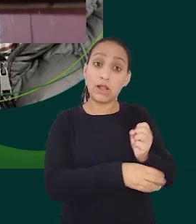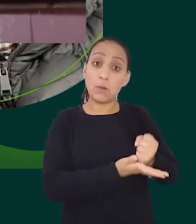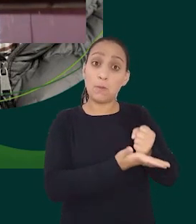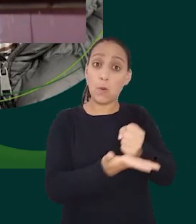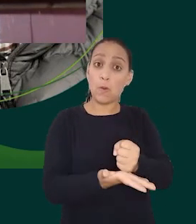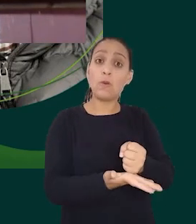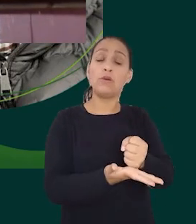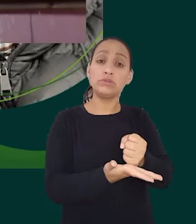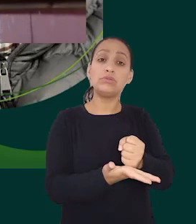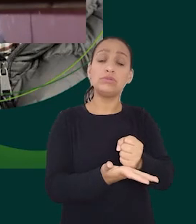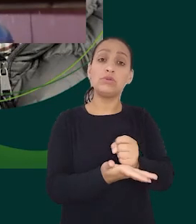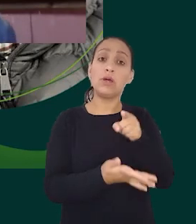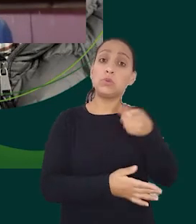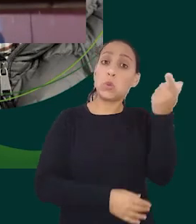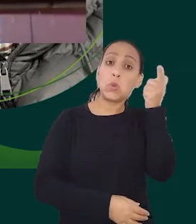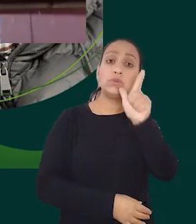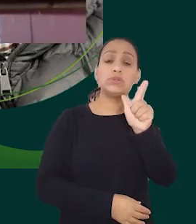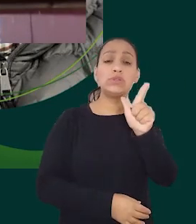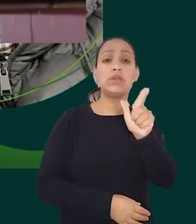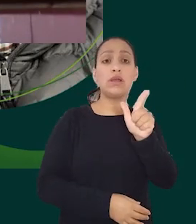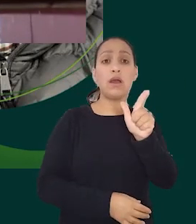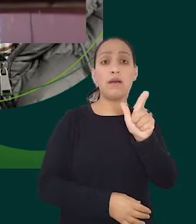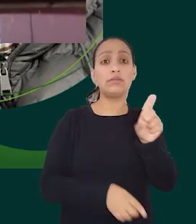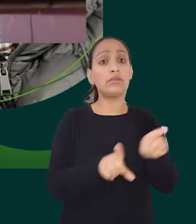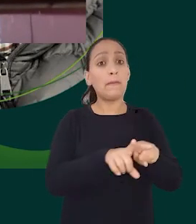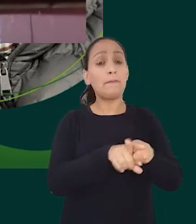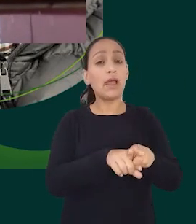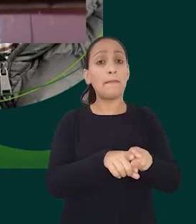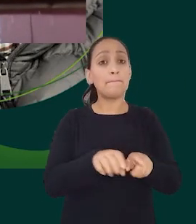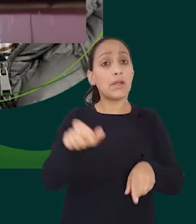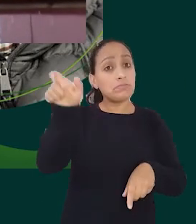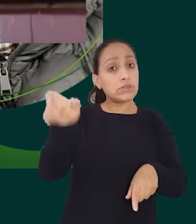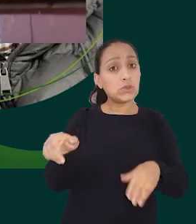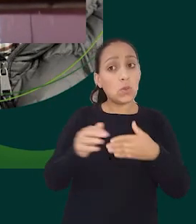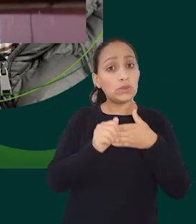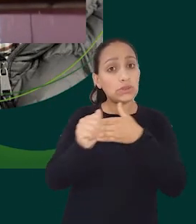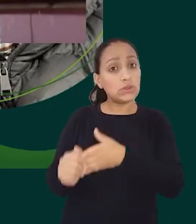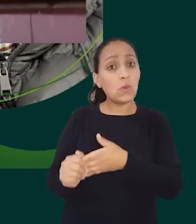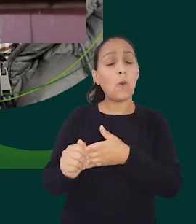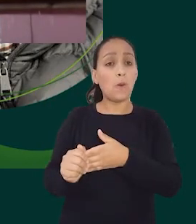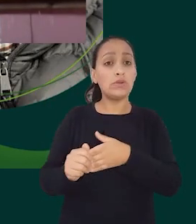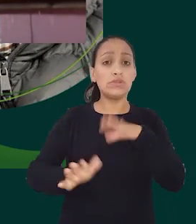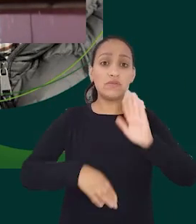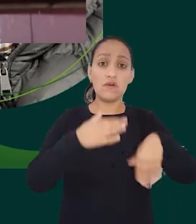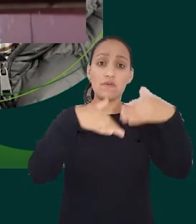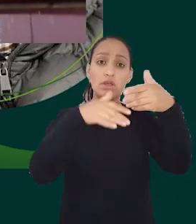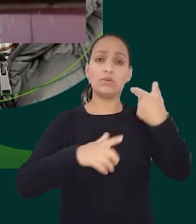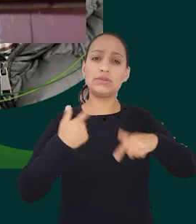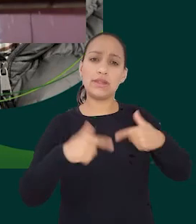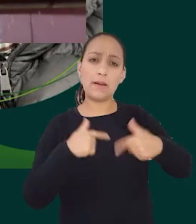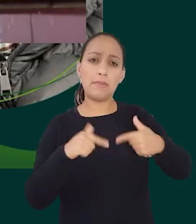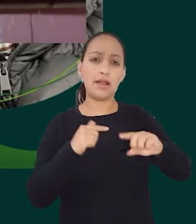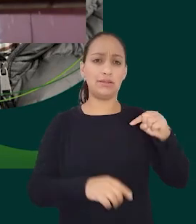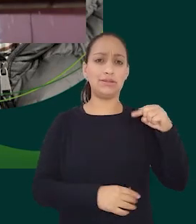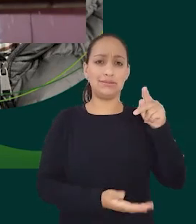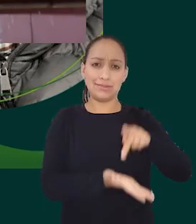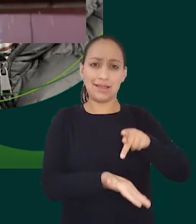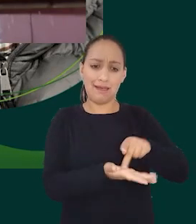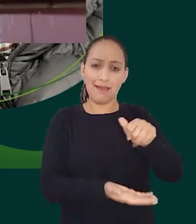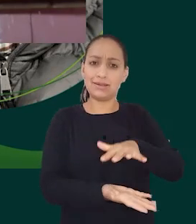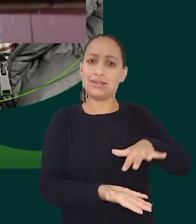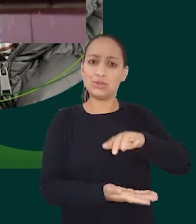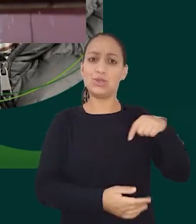suporte para que tu consiga, com o apoio de um orientador, desenvolver um trabalho que é da nossa